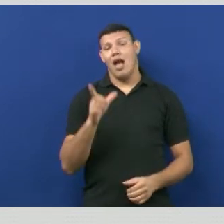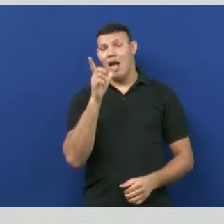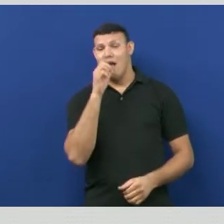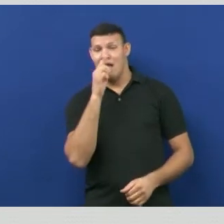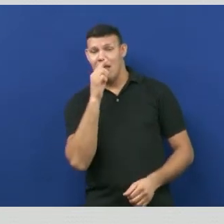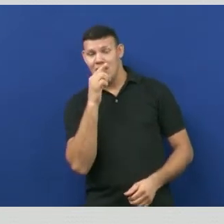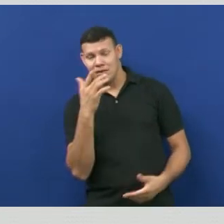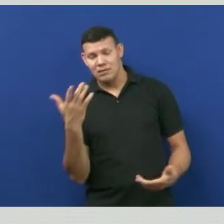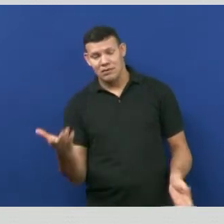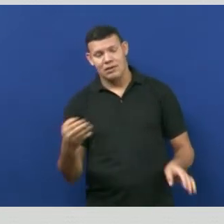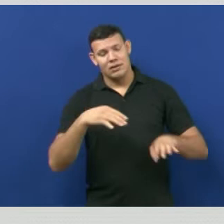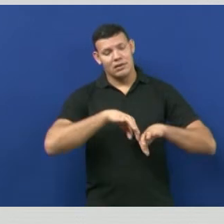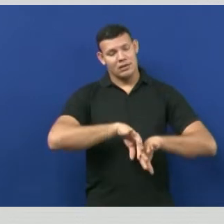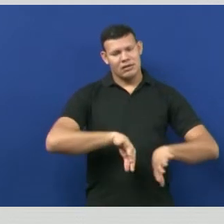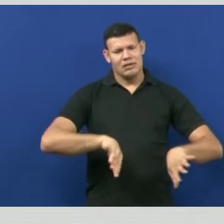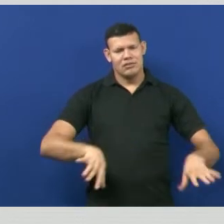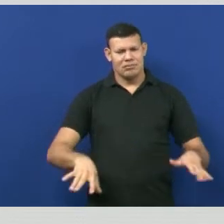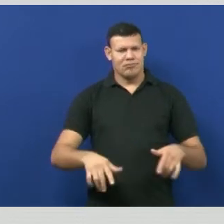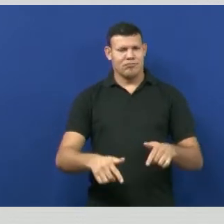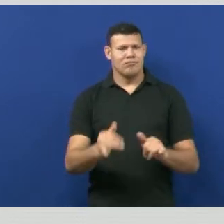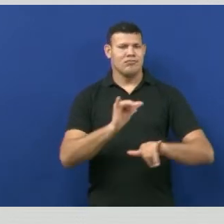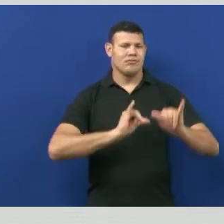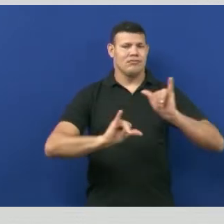e separando os outros elementos.